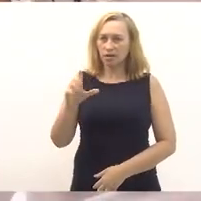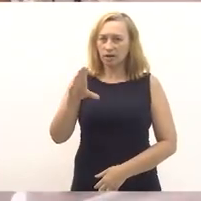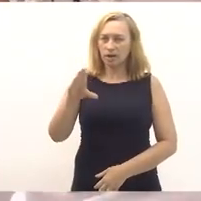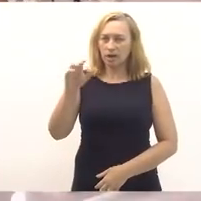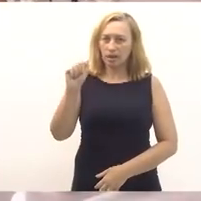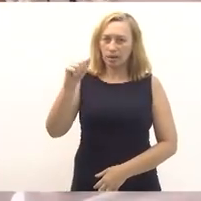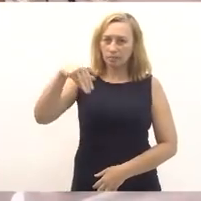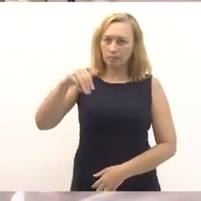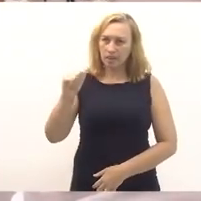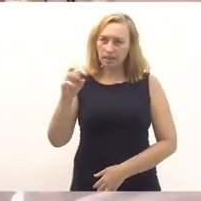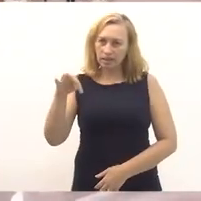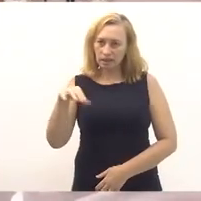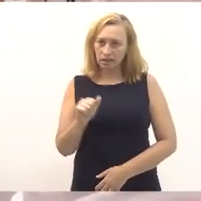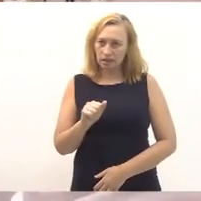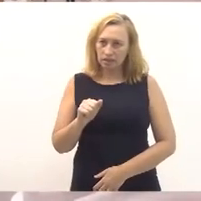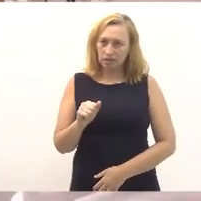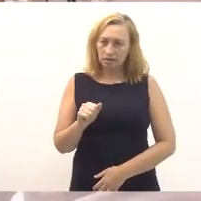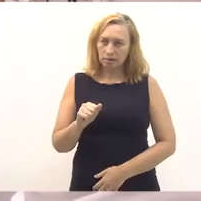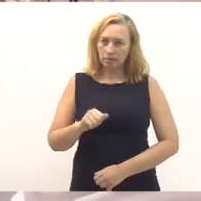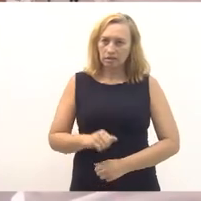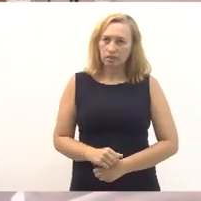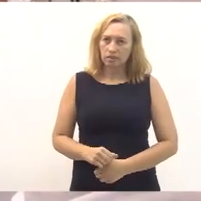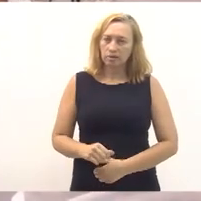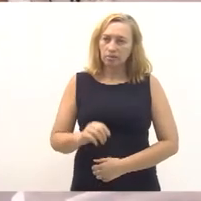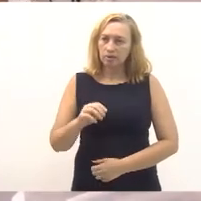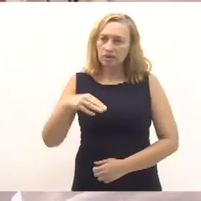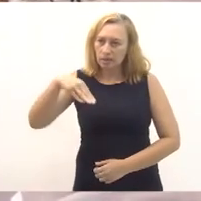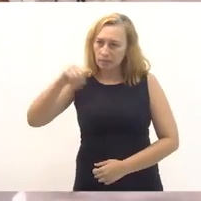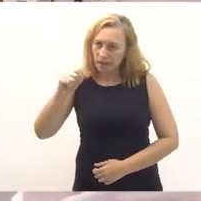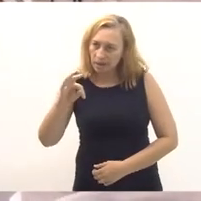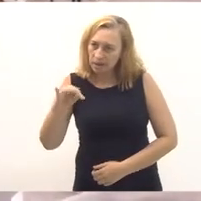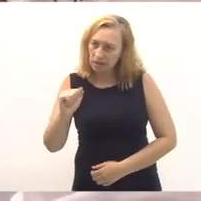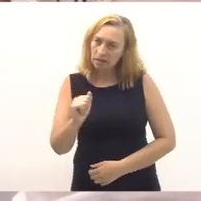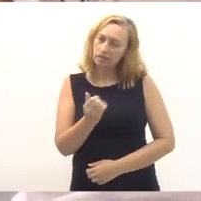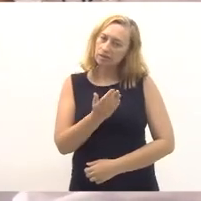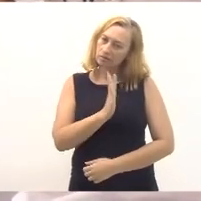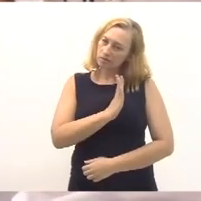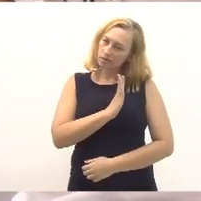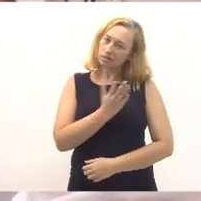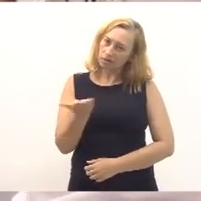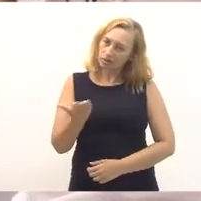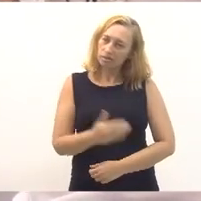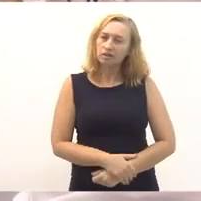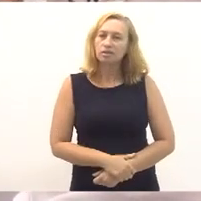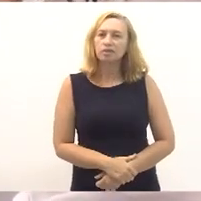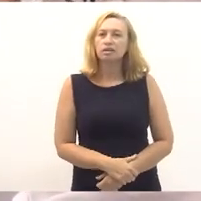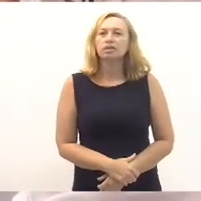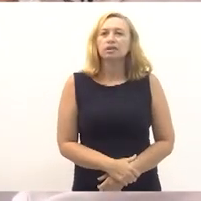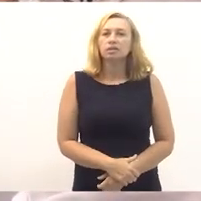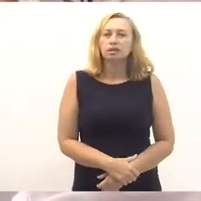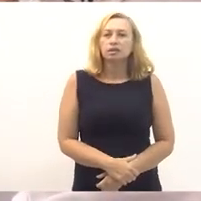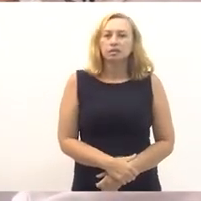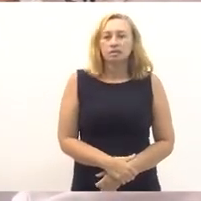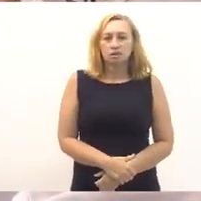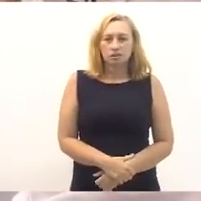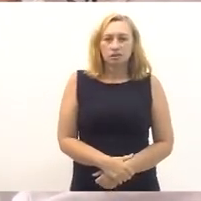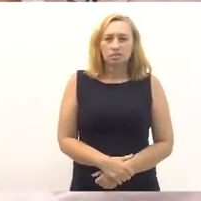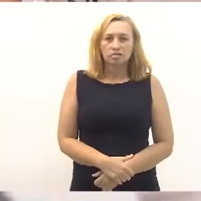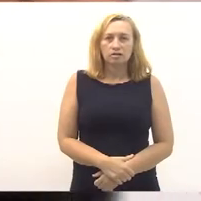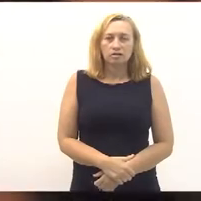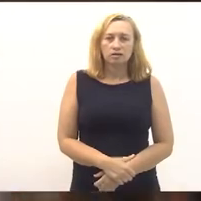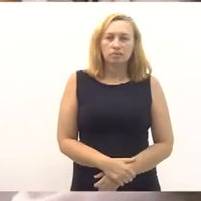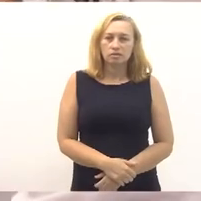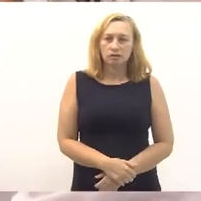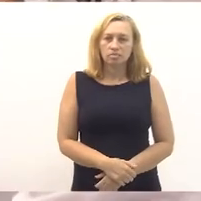agora acertei mas a mata você sabe que mora no nosso coração né seu companheiro do Chico Mendes Chico Mendes e Bob